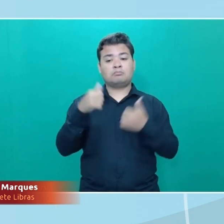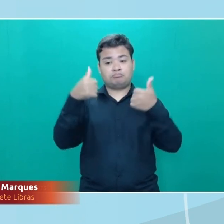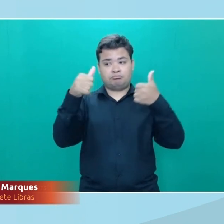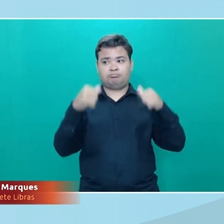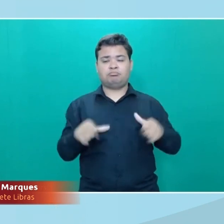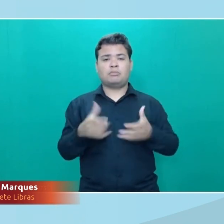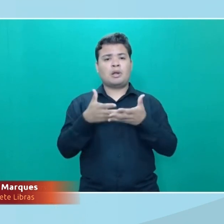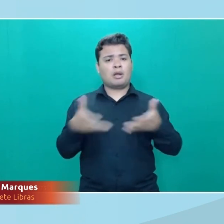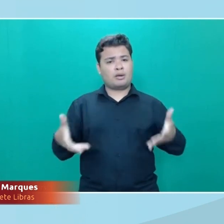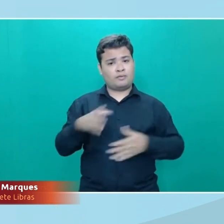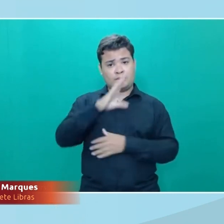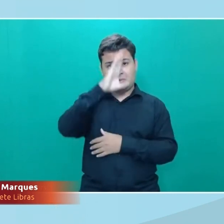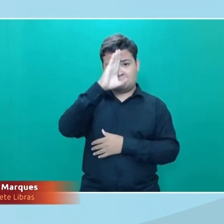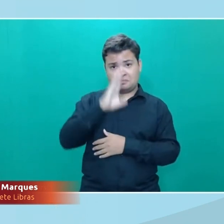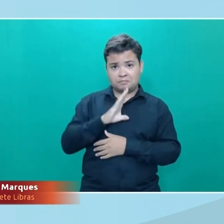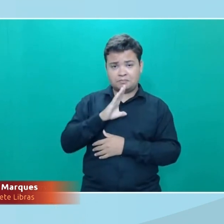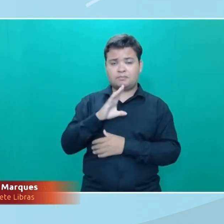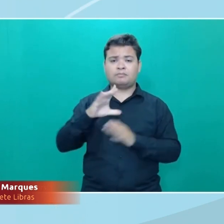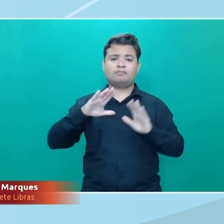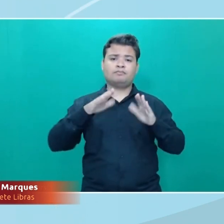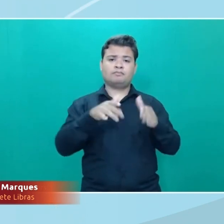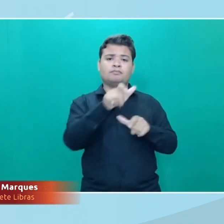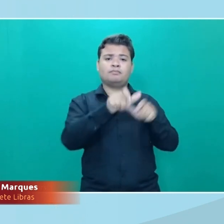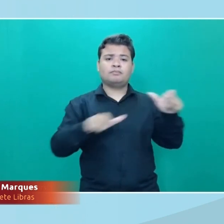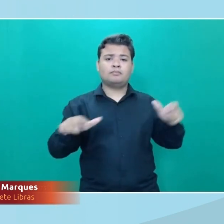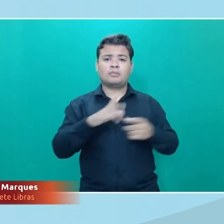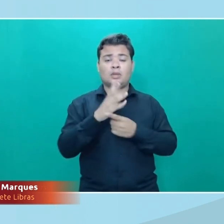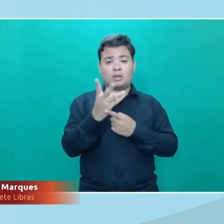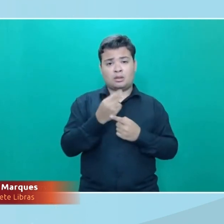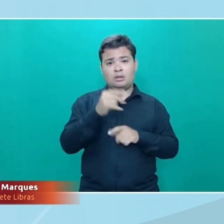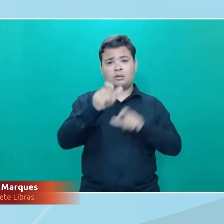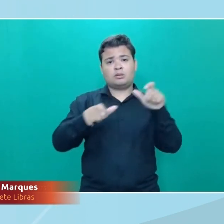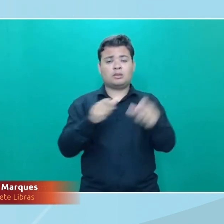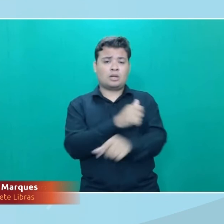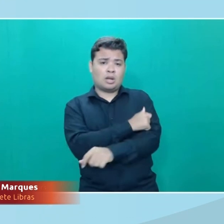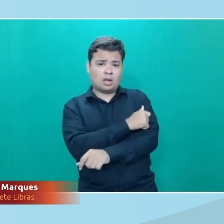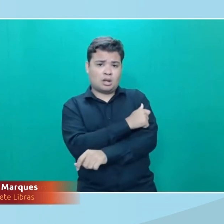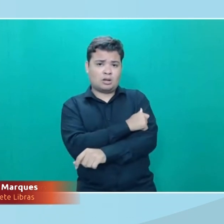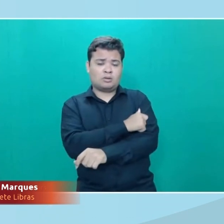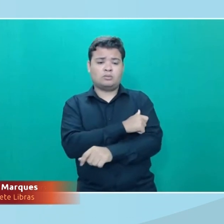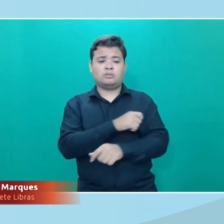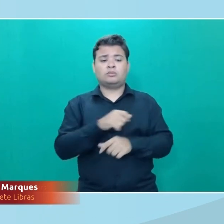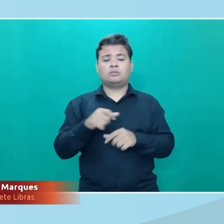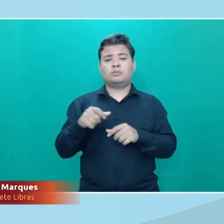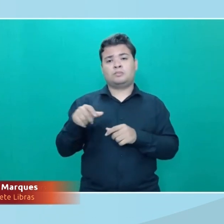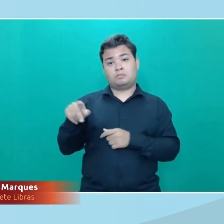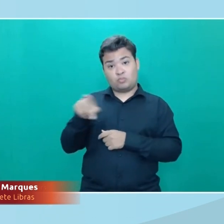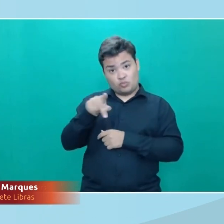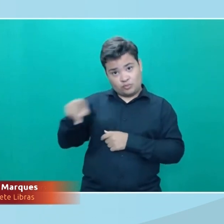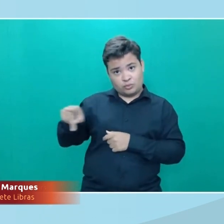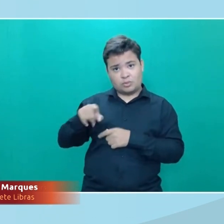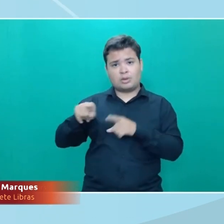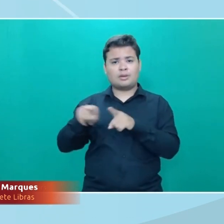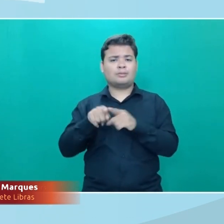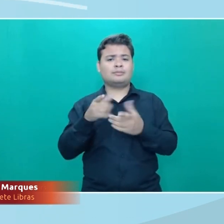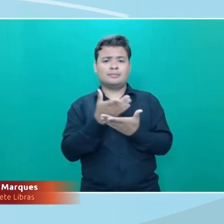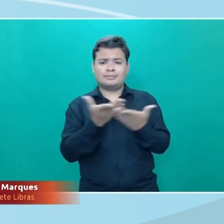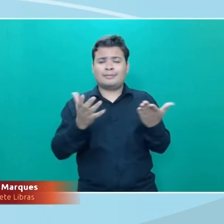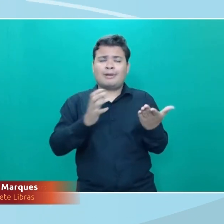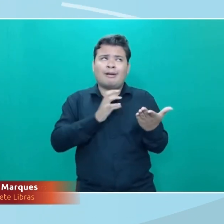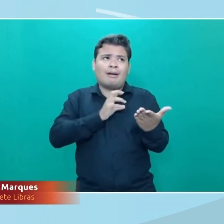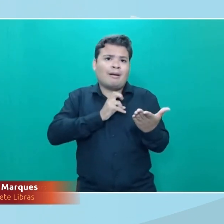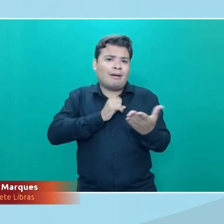é gratuito e voltado a artistas, estudantes, pesquisadores, professores e, claro, aos amantes da